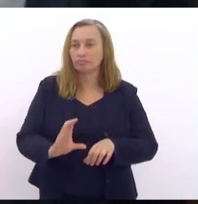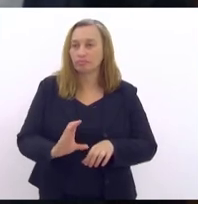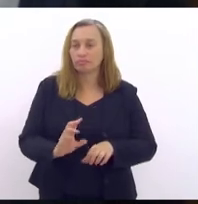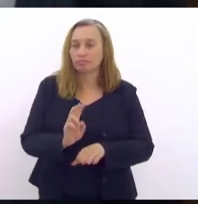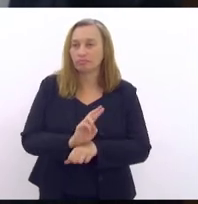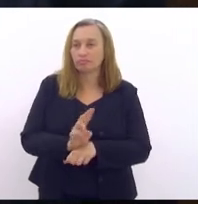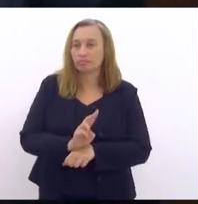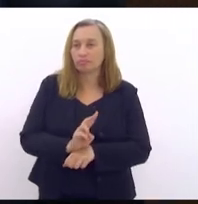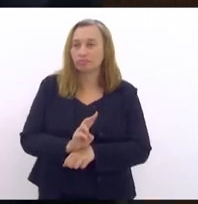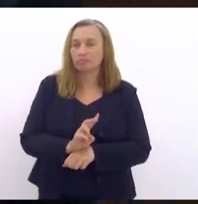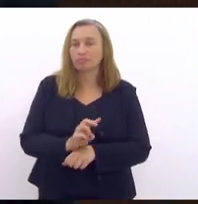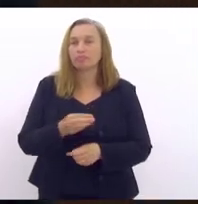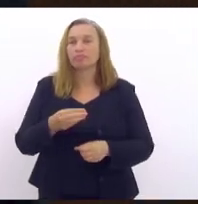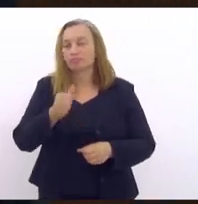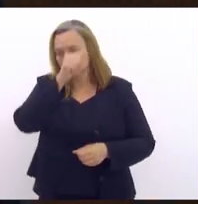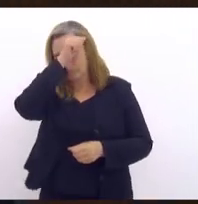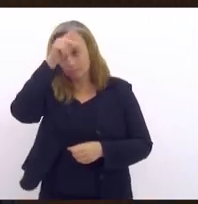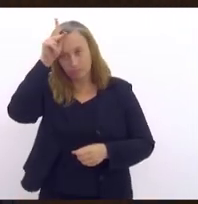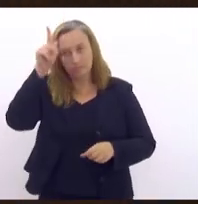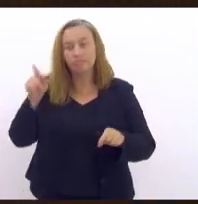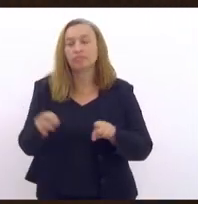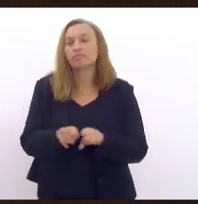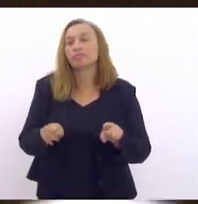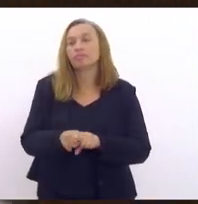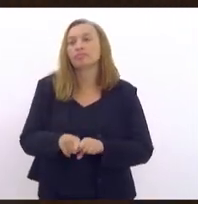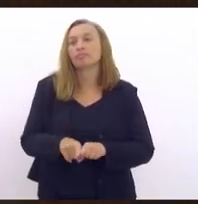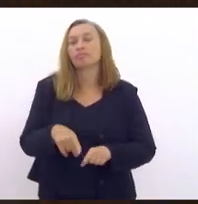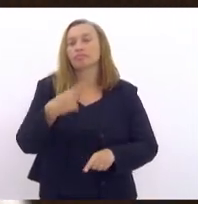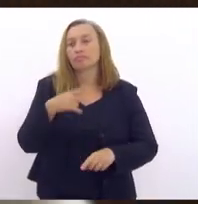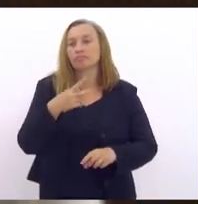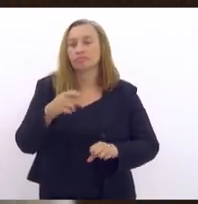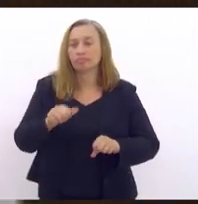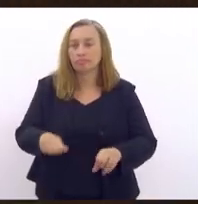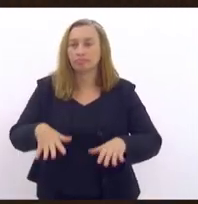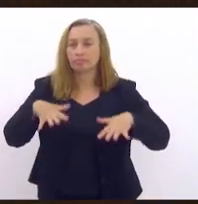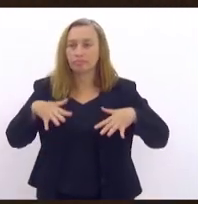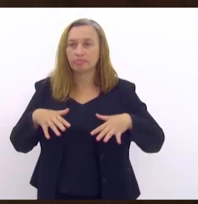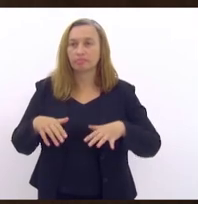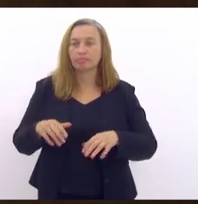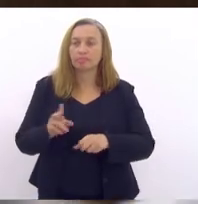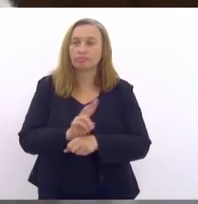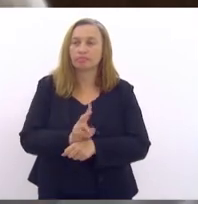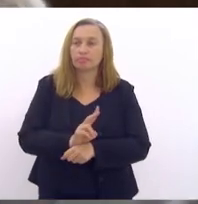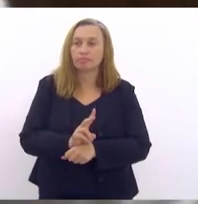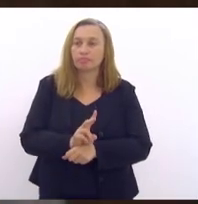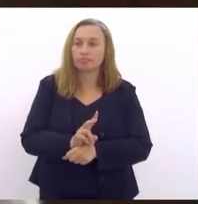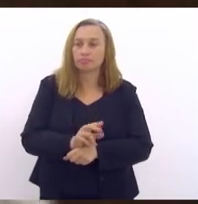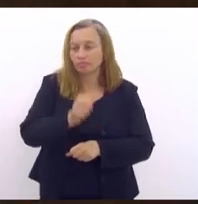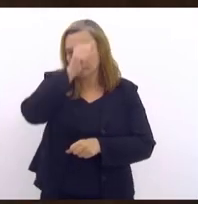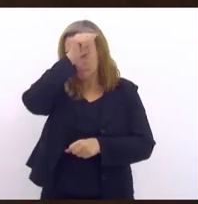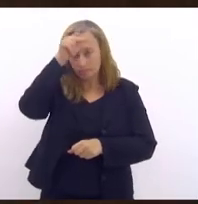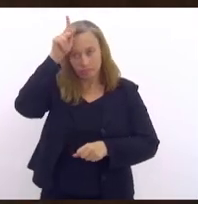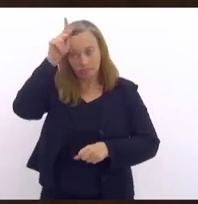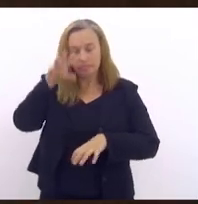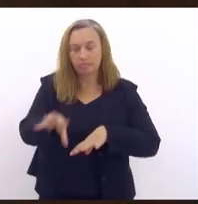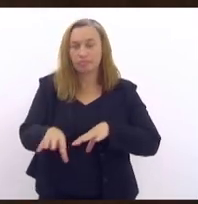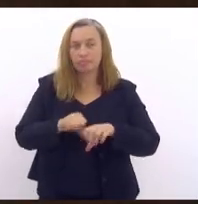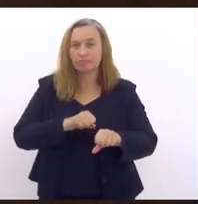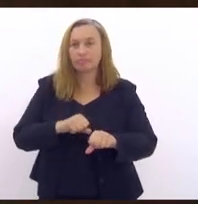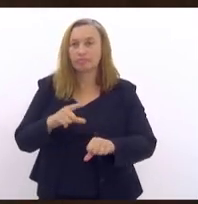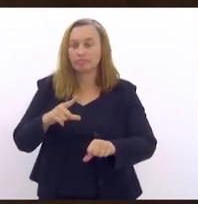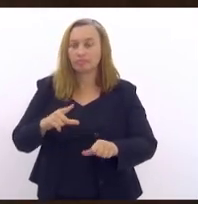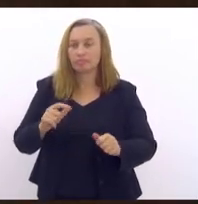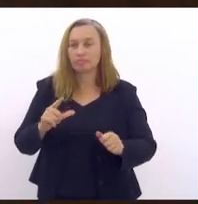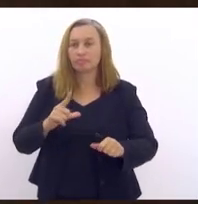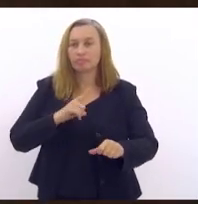Municipal e muito menos tratado a matéria em plenário para que os guardas, assim que se formarem e estiverem aptos para